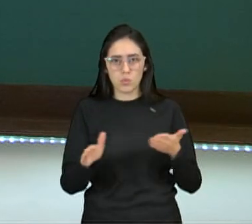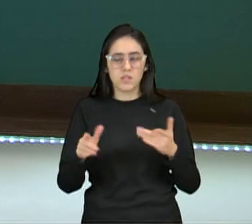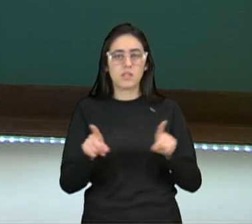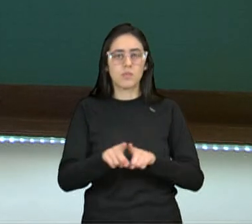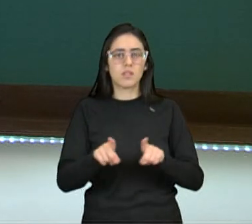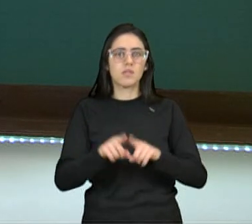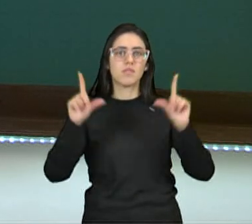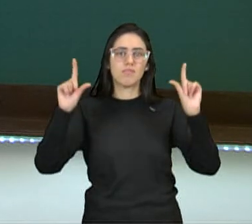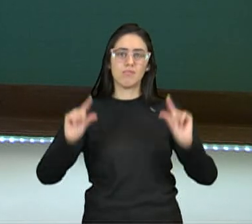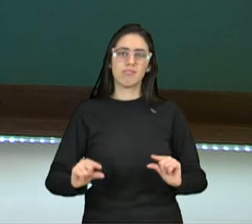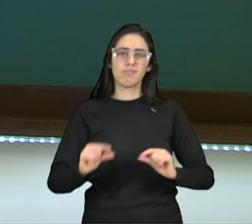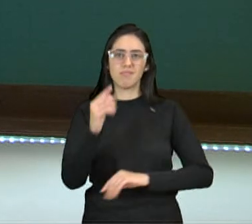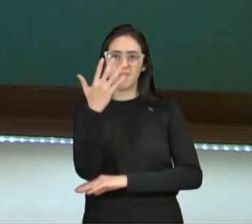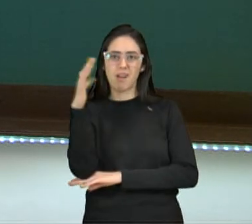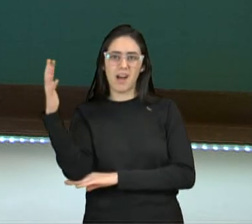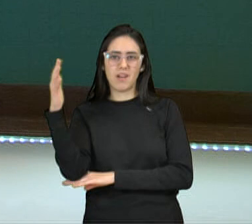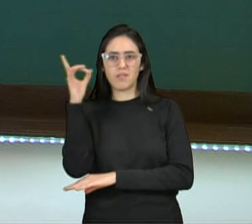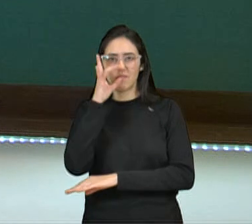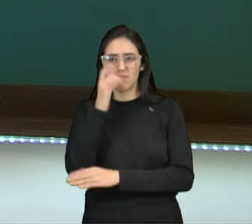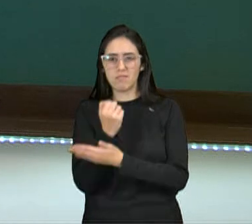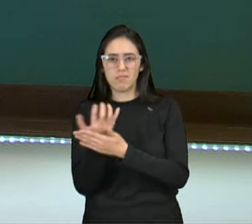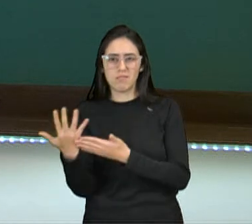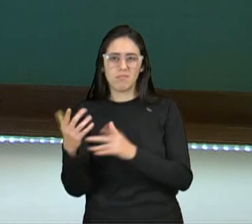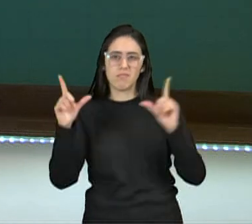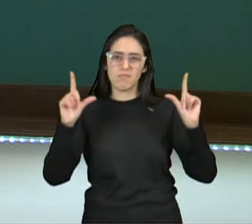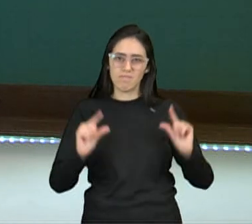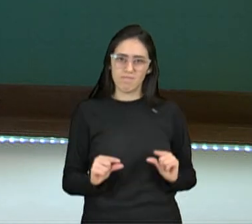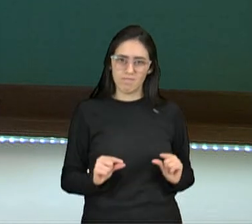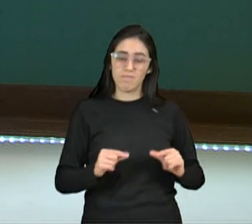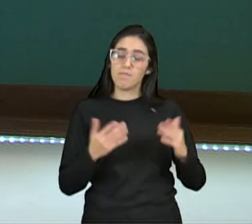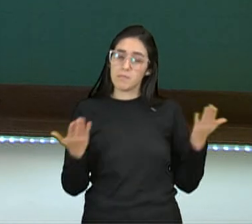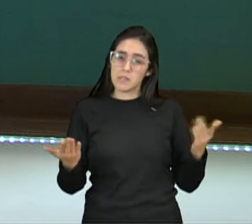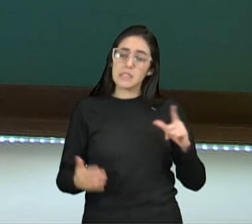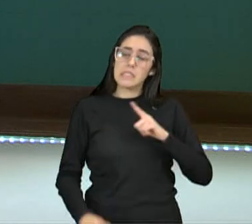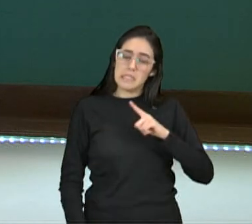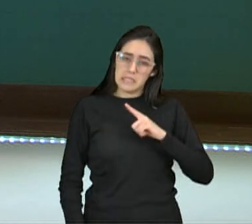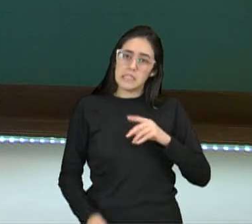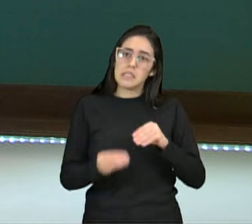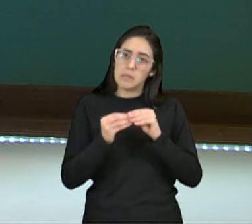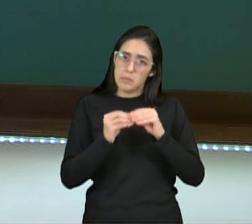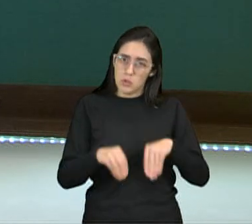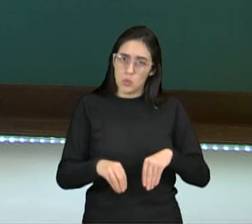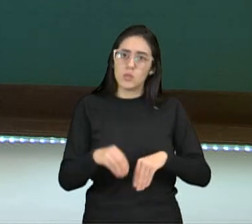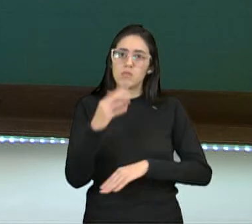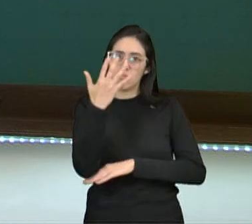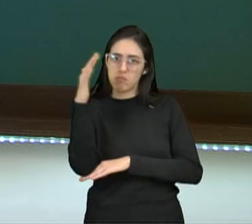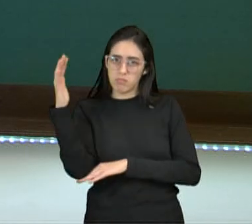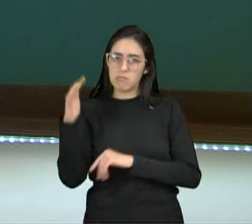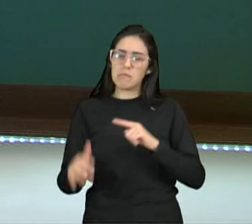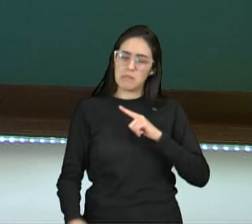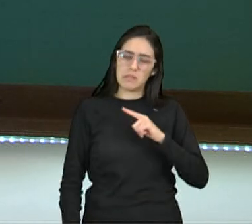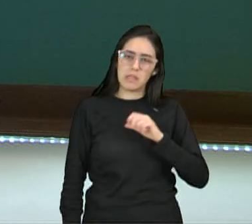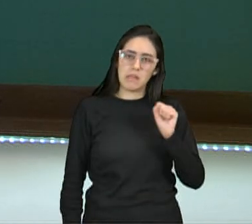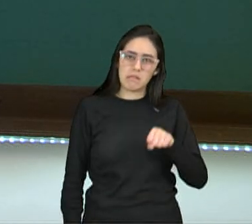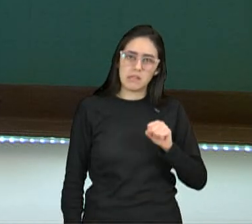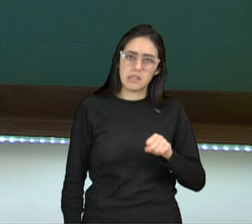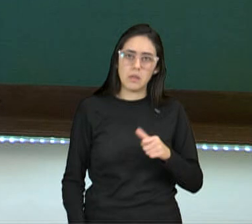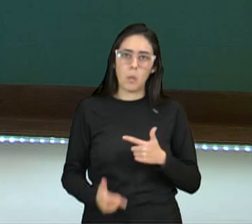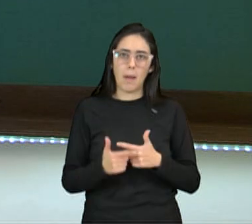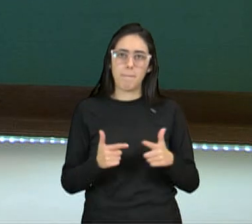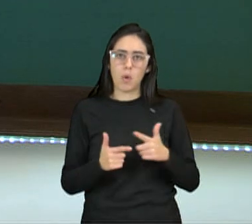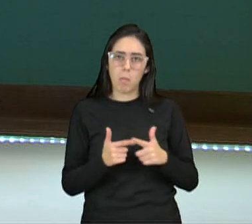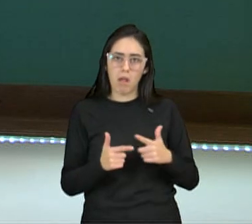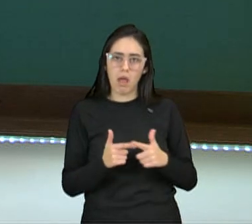redução da vegetação nativa. Então, eu vou ter um impacto ambiental, eu vou ter uma característica ali de um problema